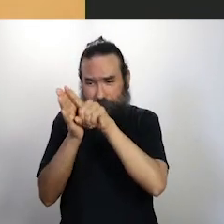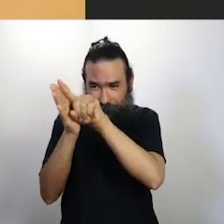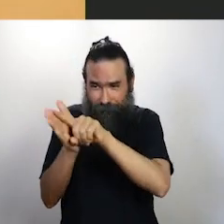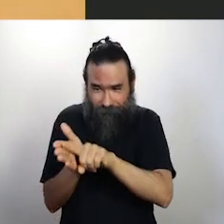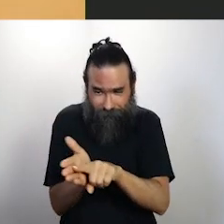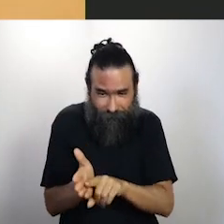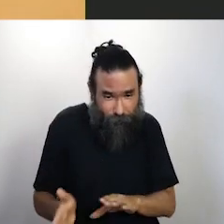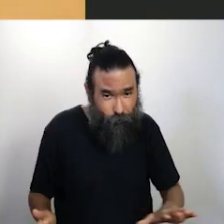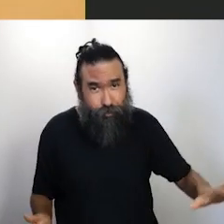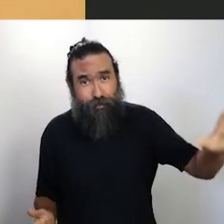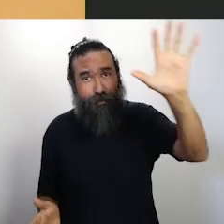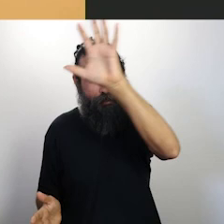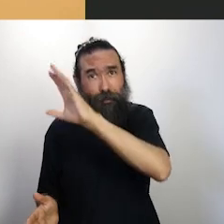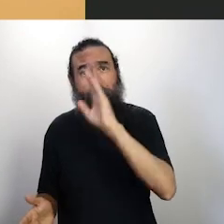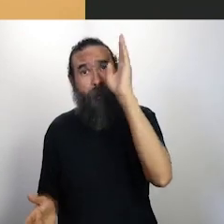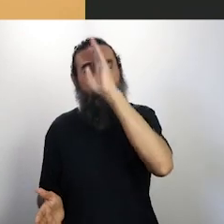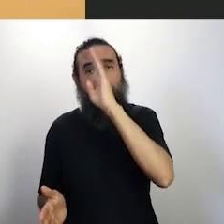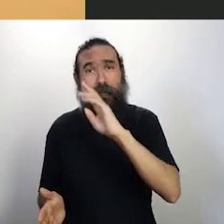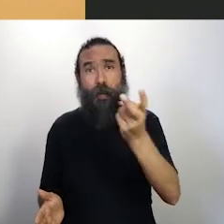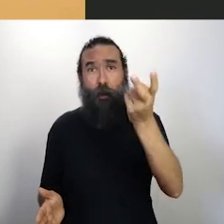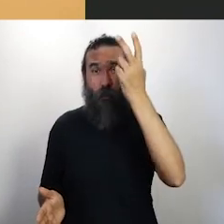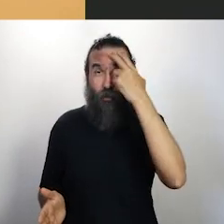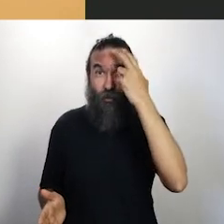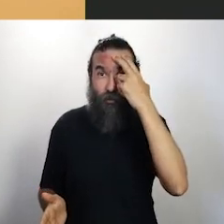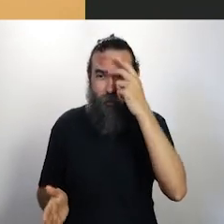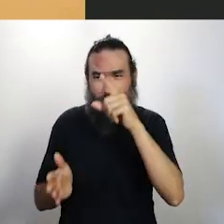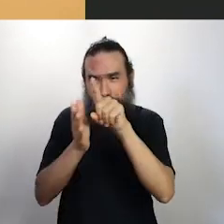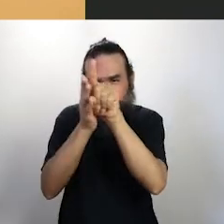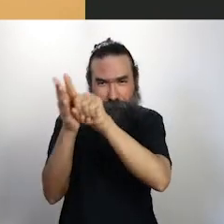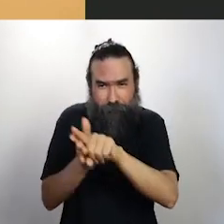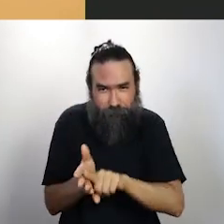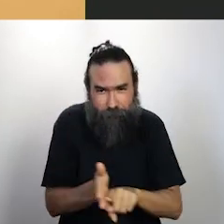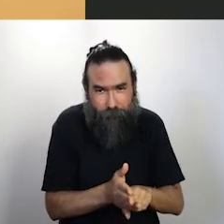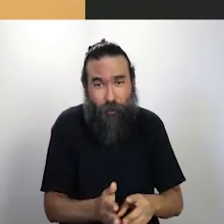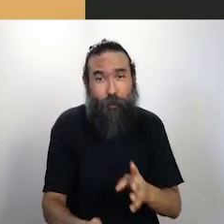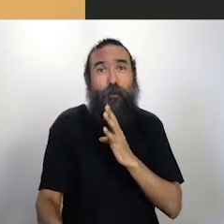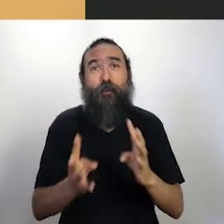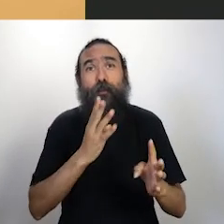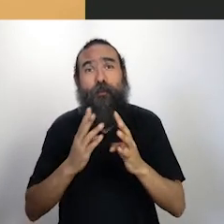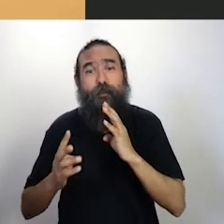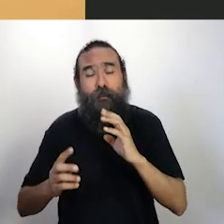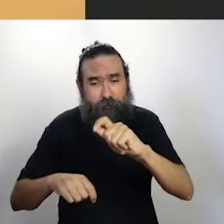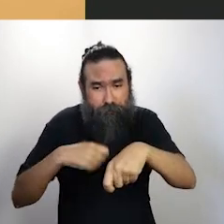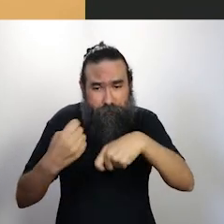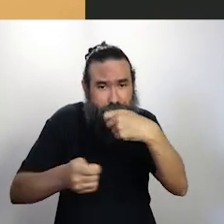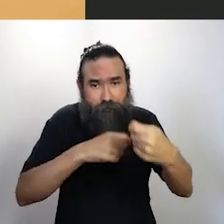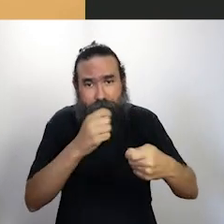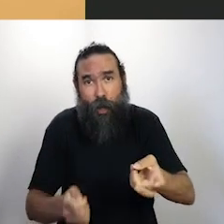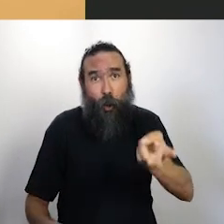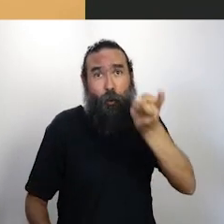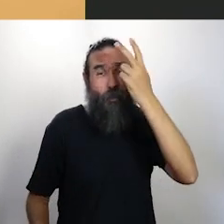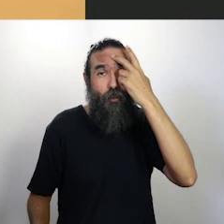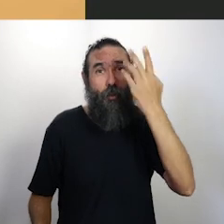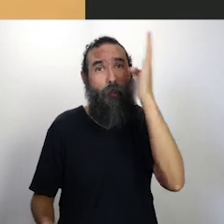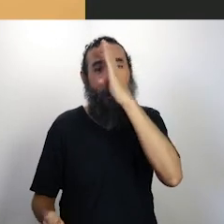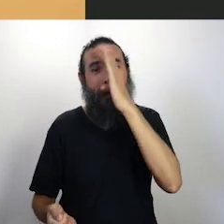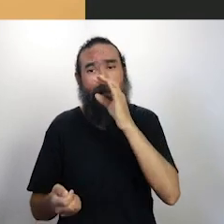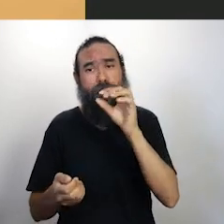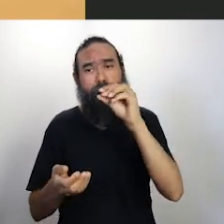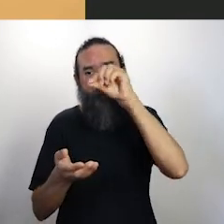cultura brasileira tem um perfil mais antropológico mais de definição da natureza dos